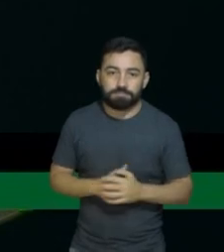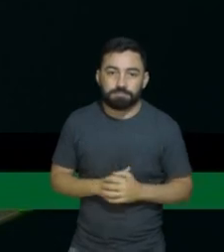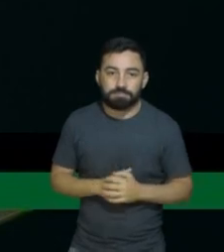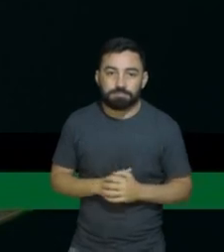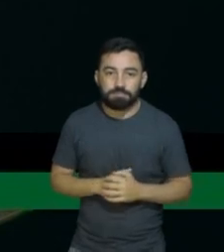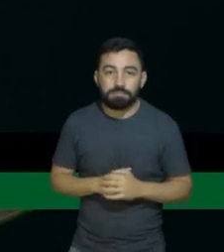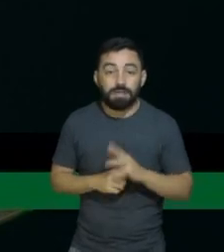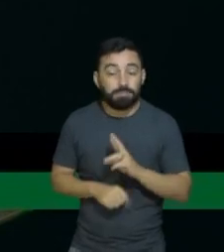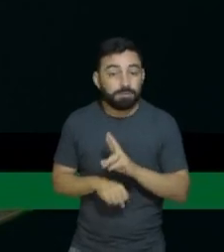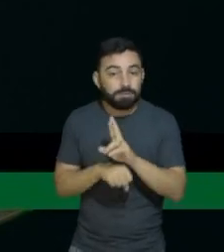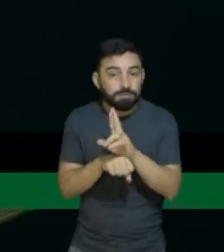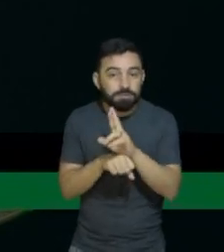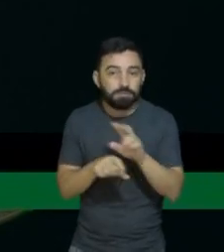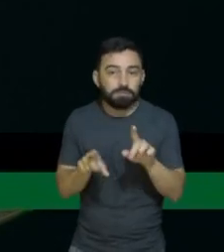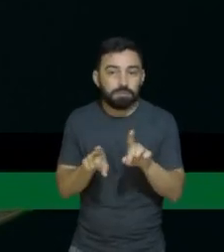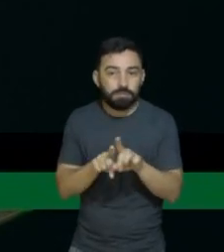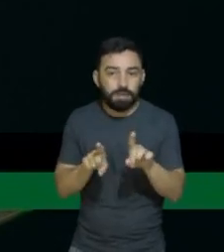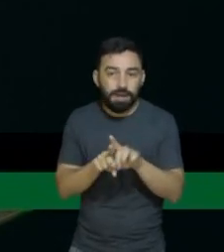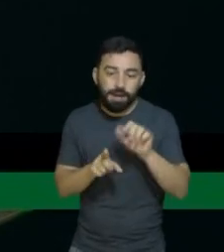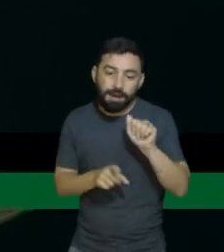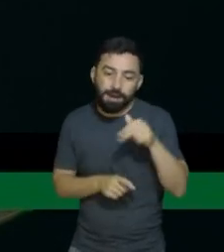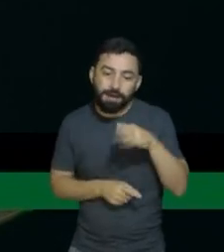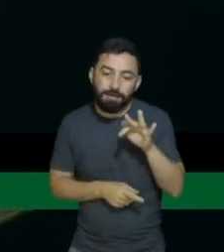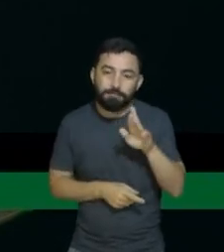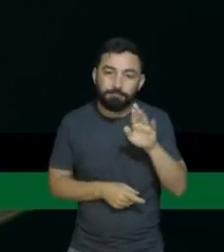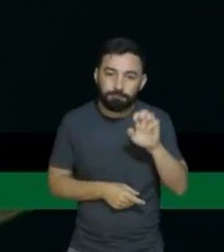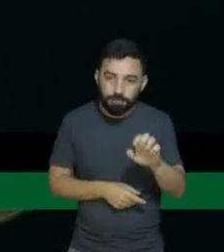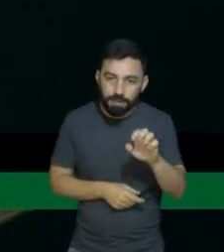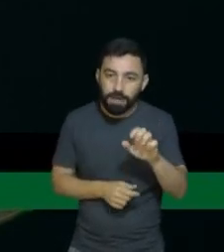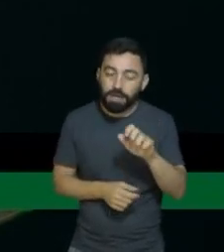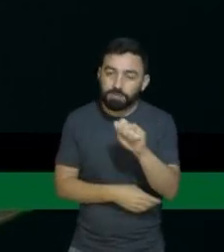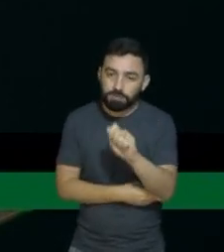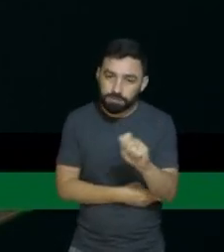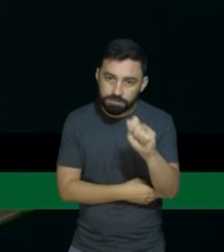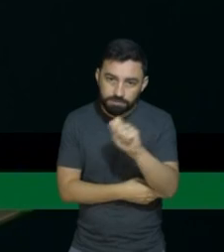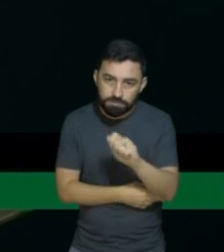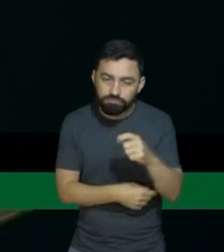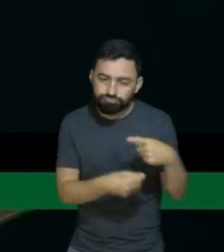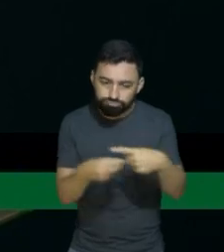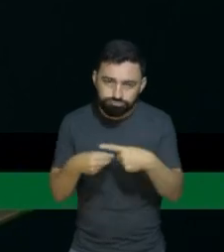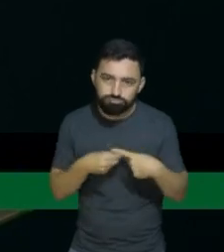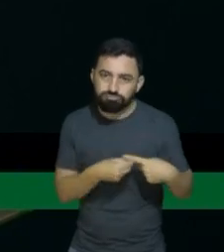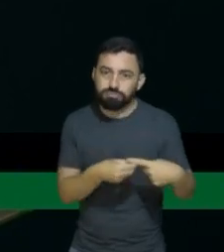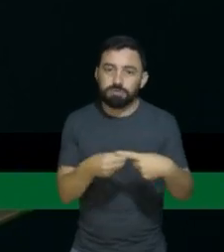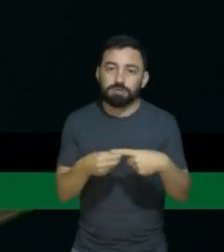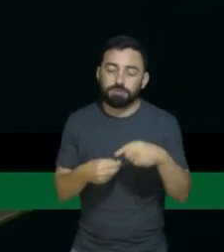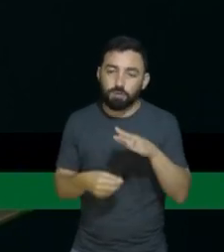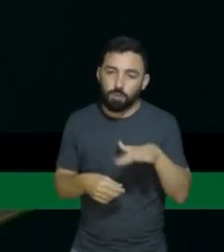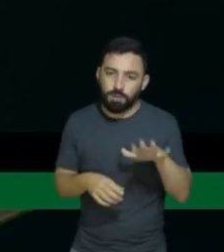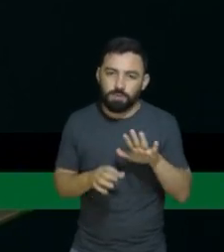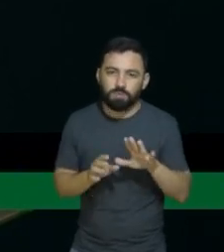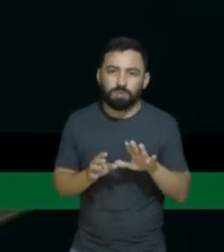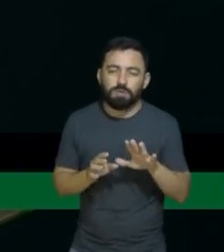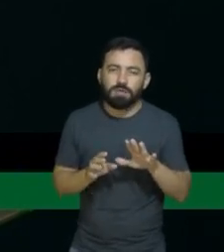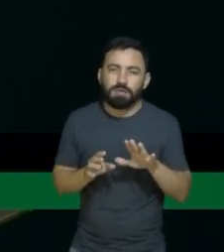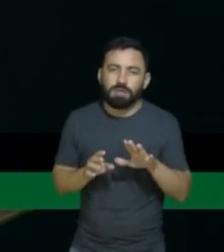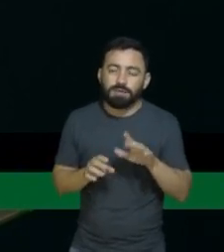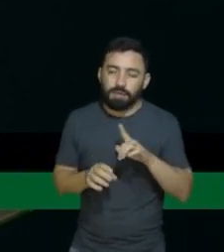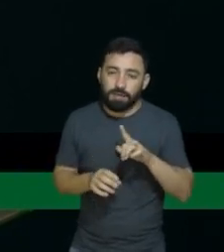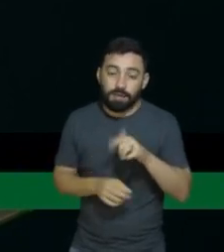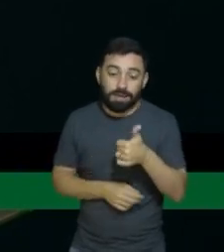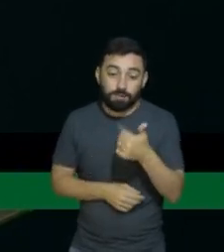representamos aqui a anv Associação dos Municípios do do Vale europeu composta por 14